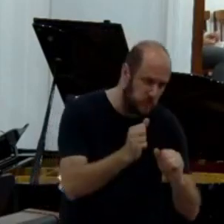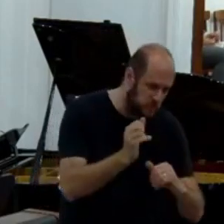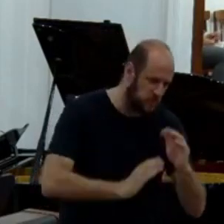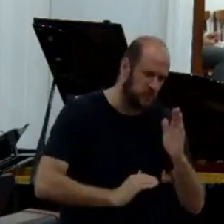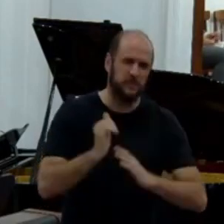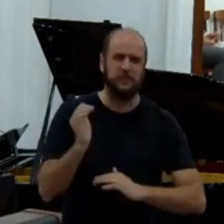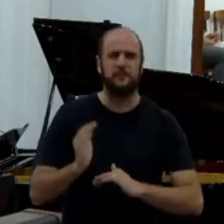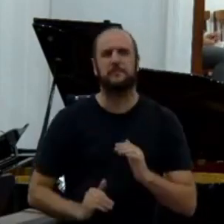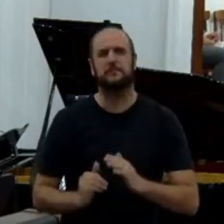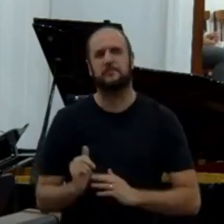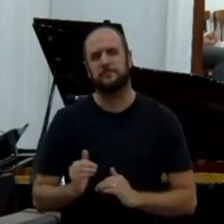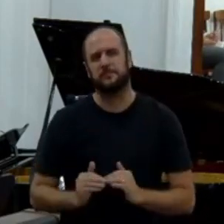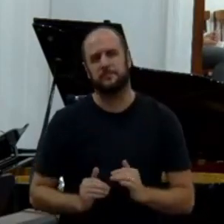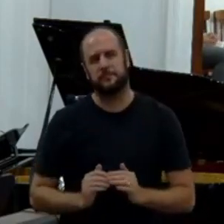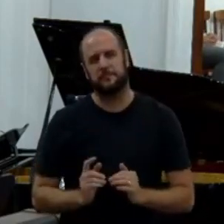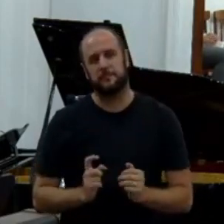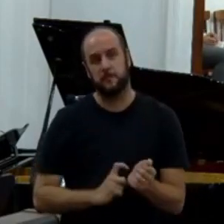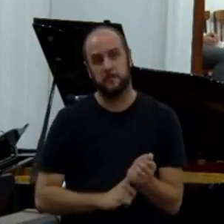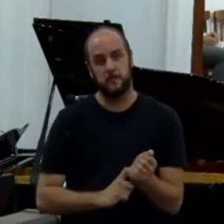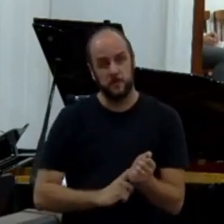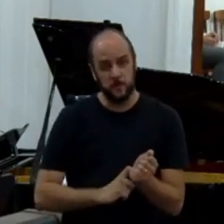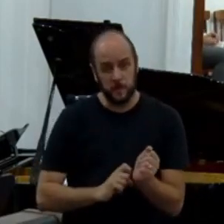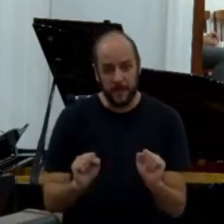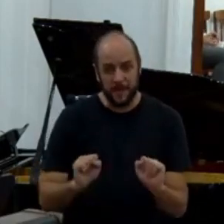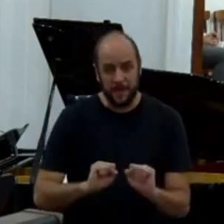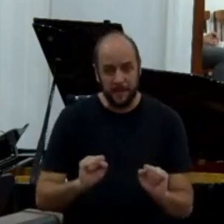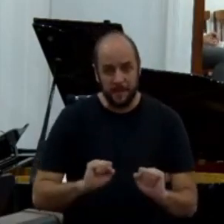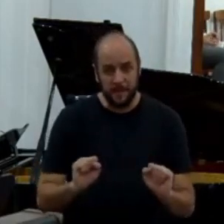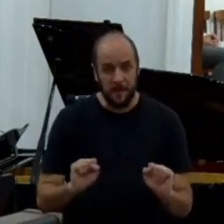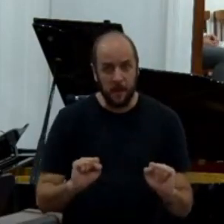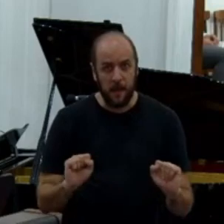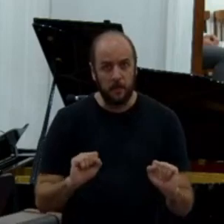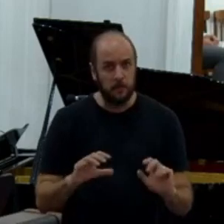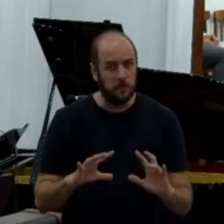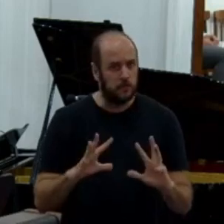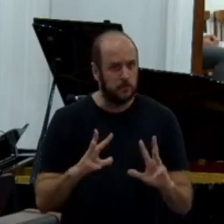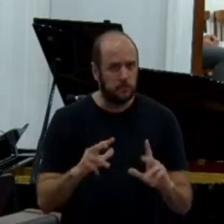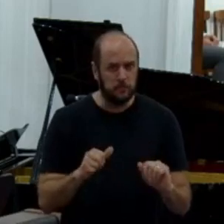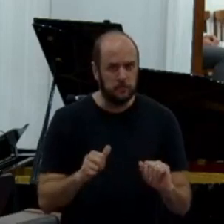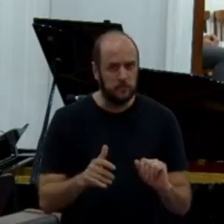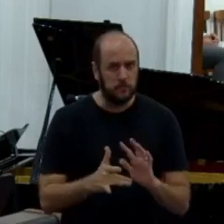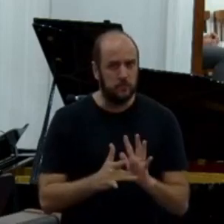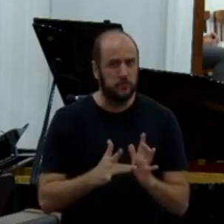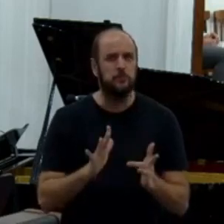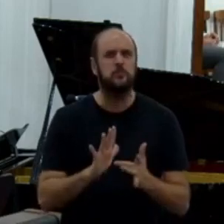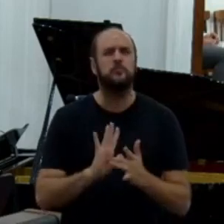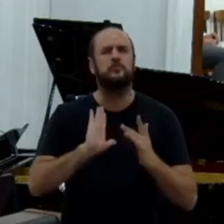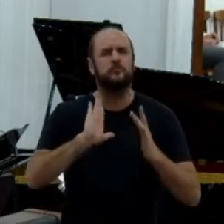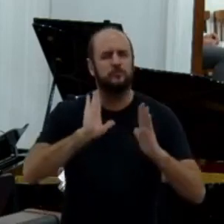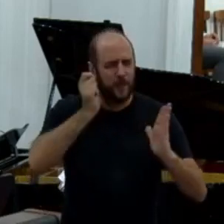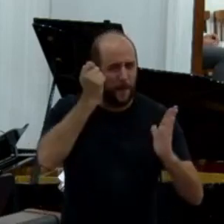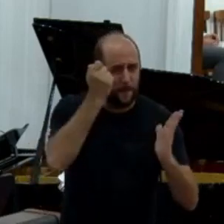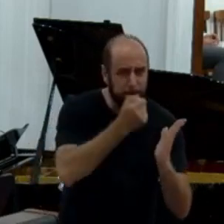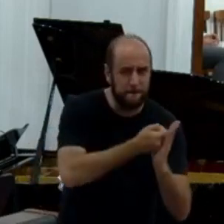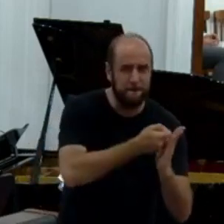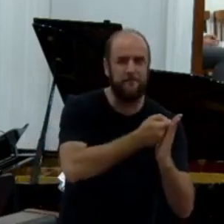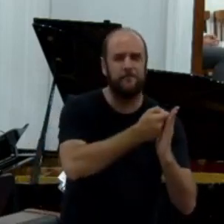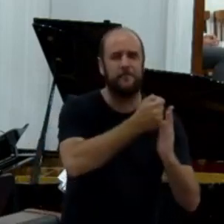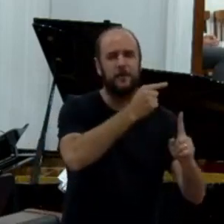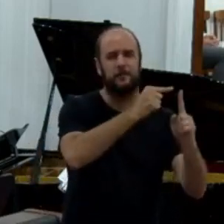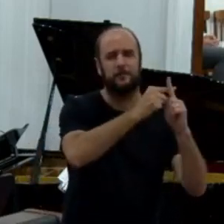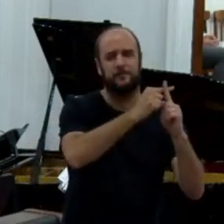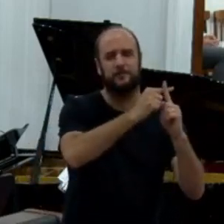cometidos por sua irritabilidade foram cobertos por Cristo na cruz do Calvário. Cada